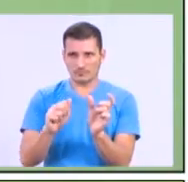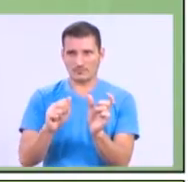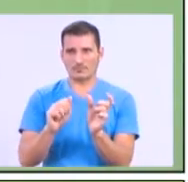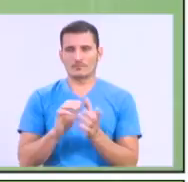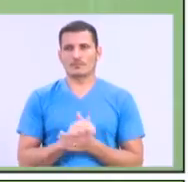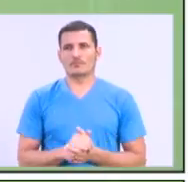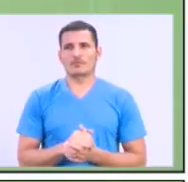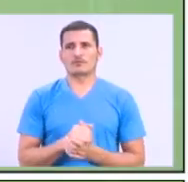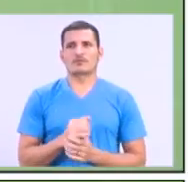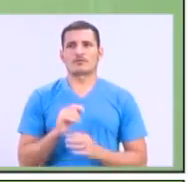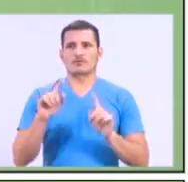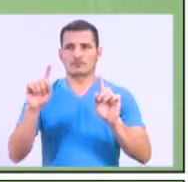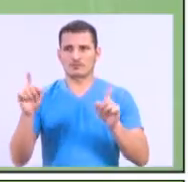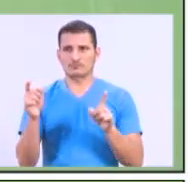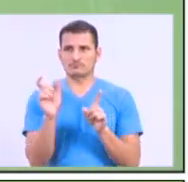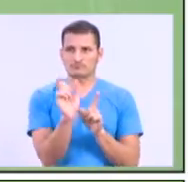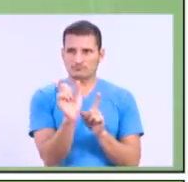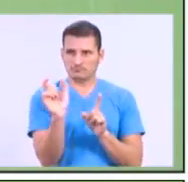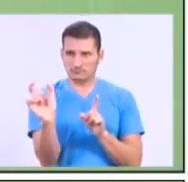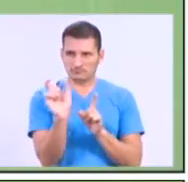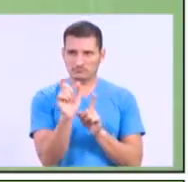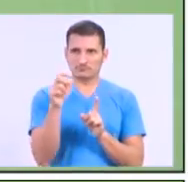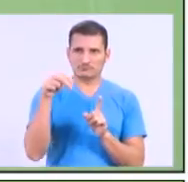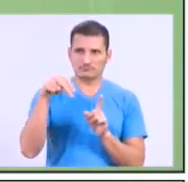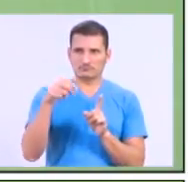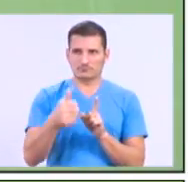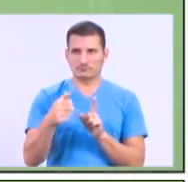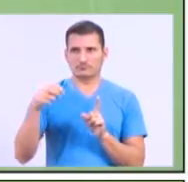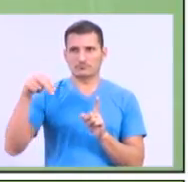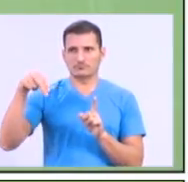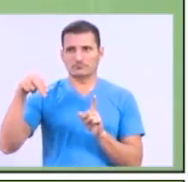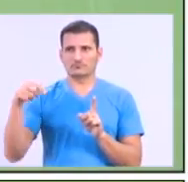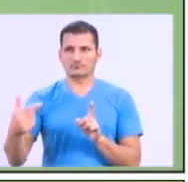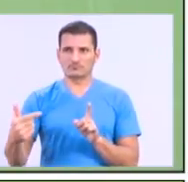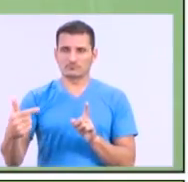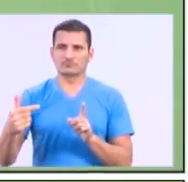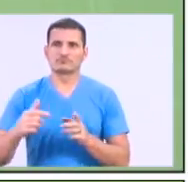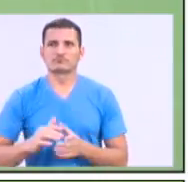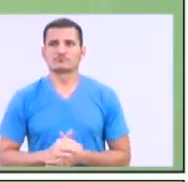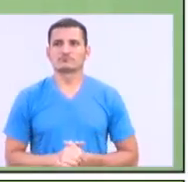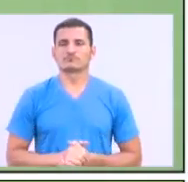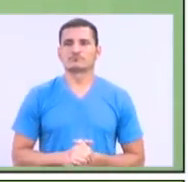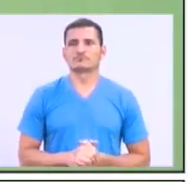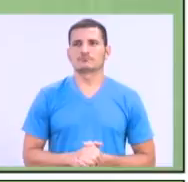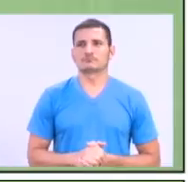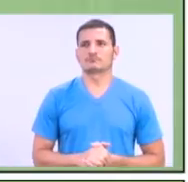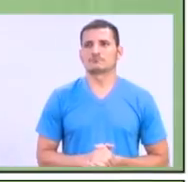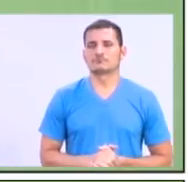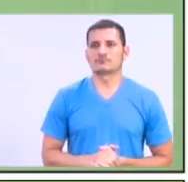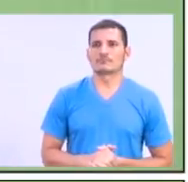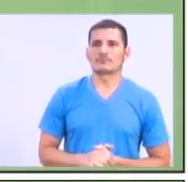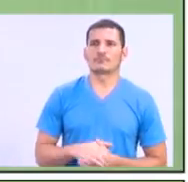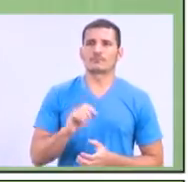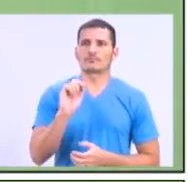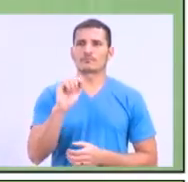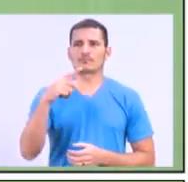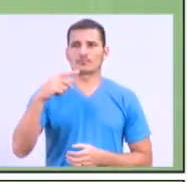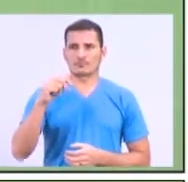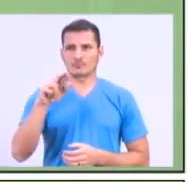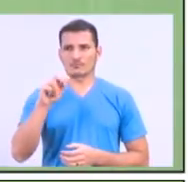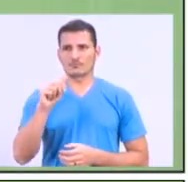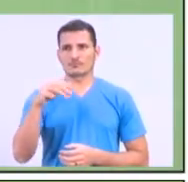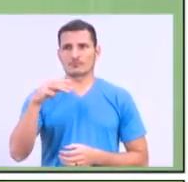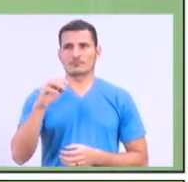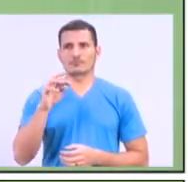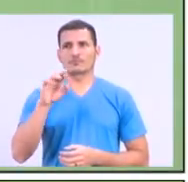parâmetro dois valores, que são duas variáveis. Trocando em miúdos, o que seriam parâmetros, né? Basicamente